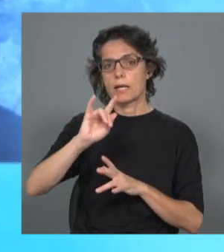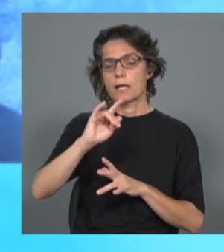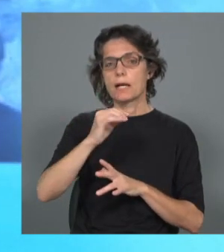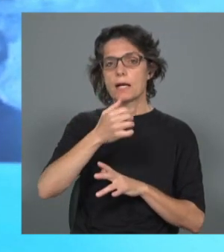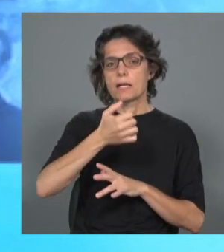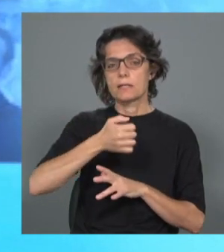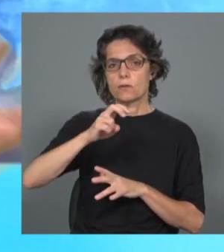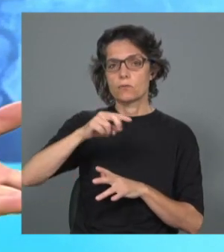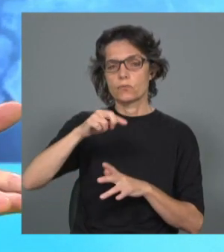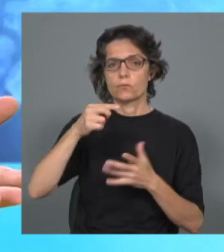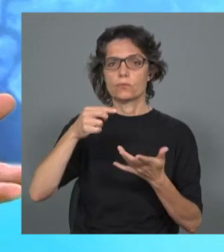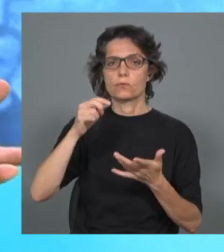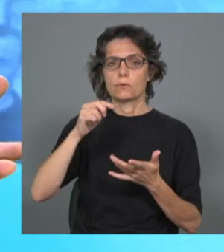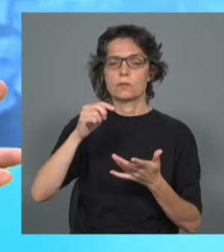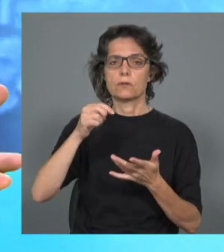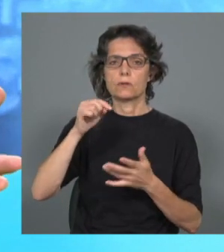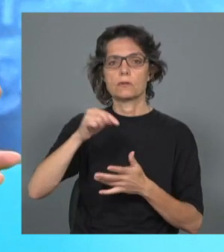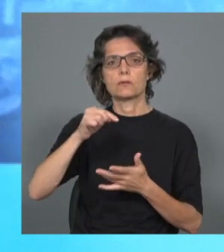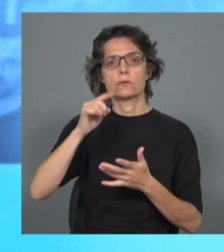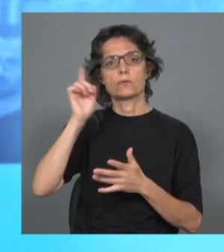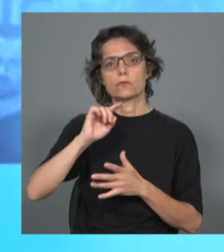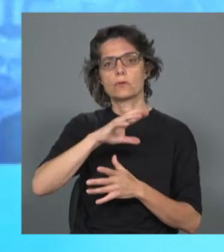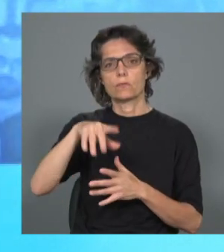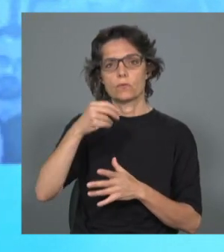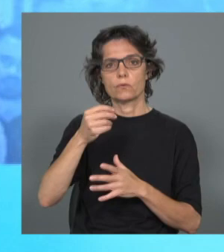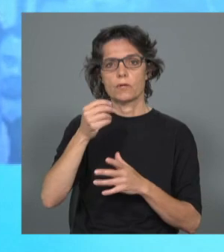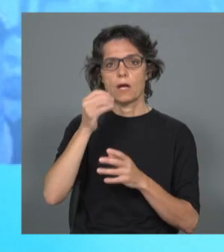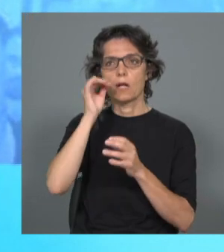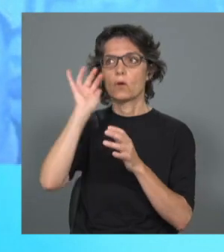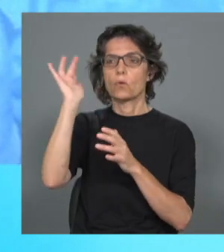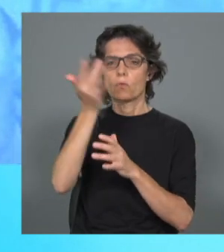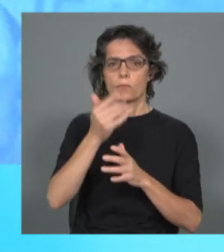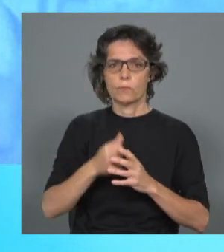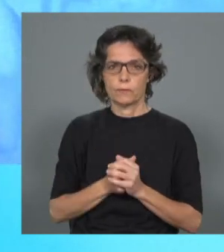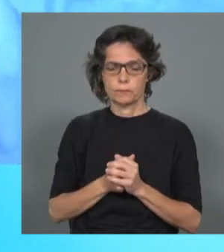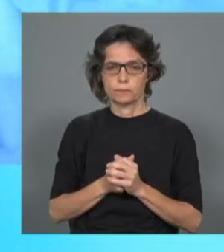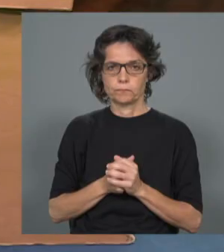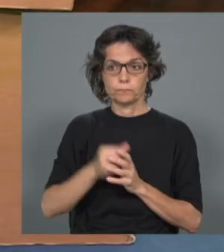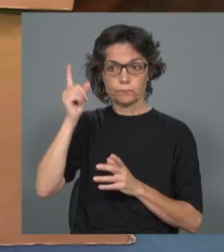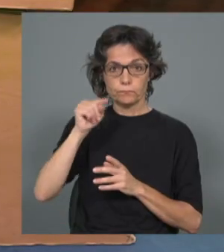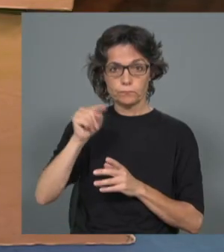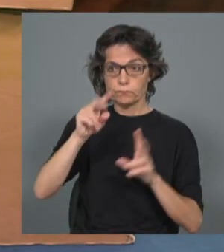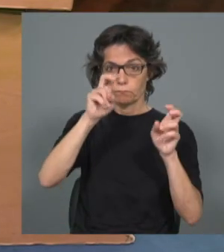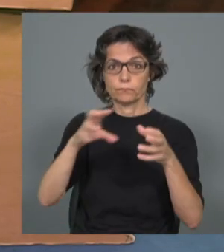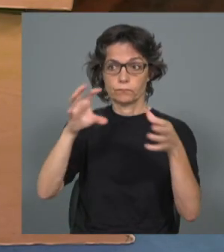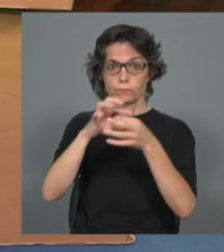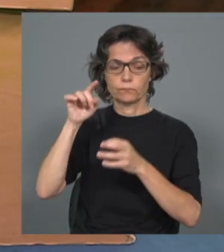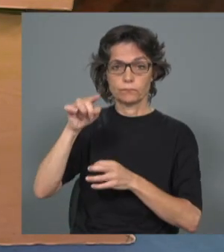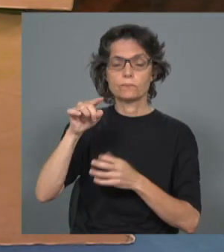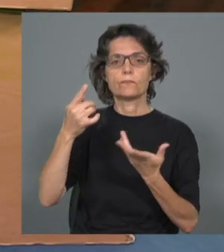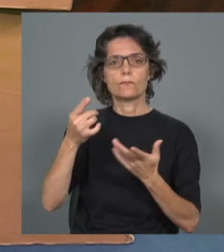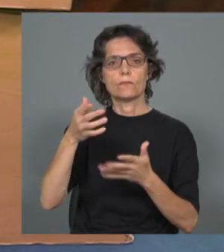Ambiente. E o tema dessa altura, que motivou esta celebração, permanece como um tema muito